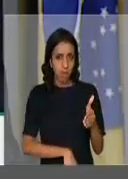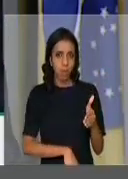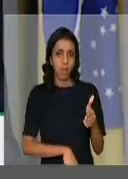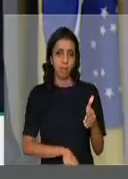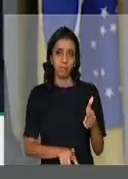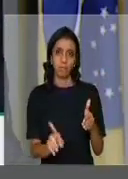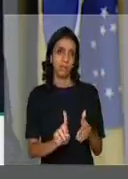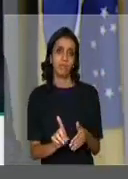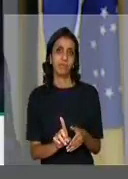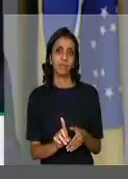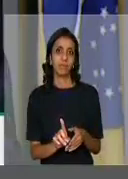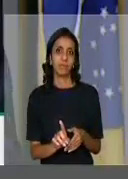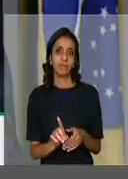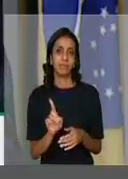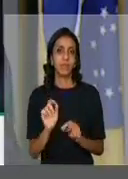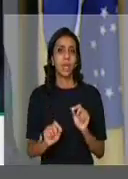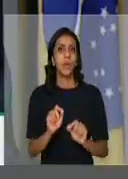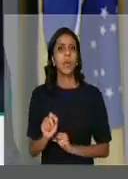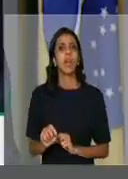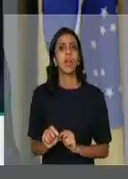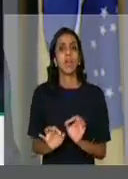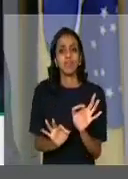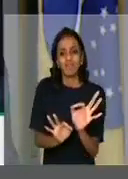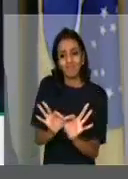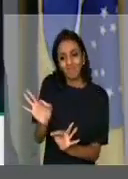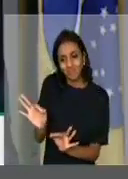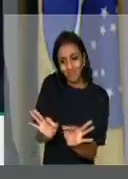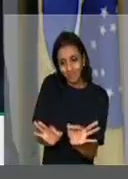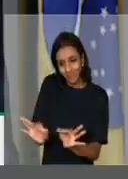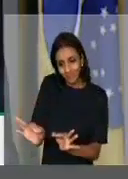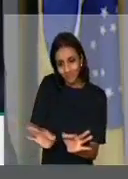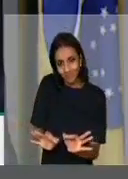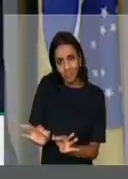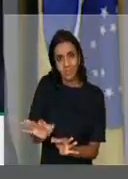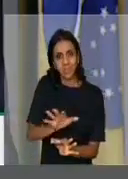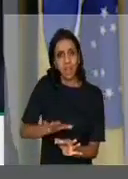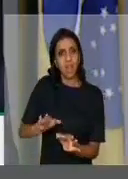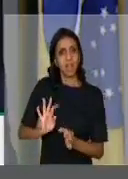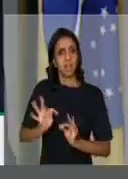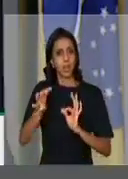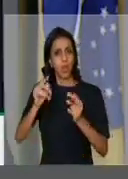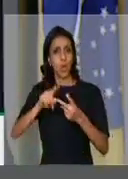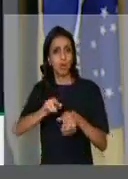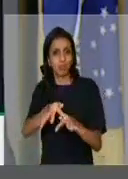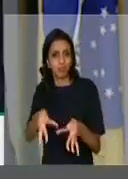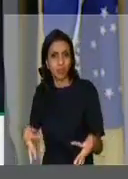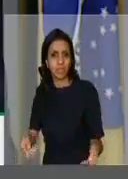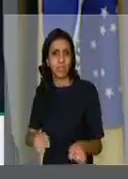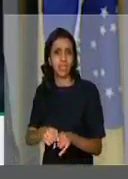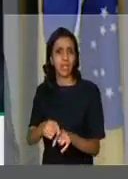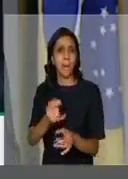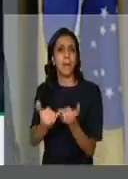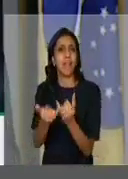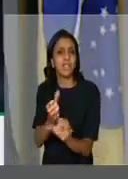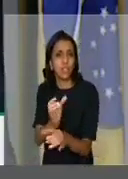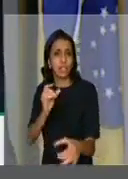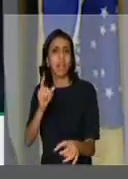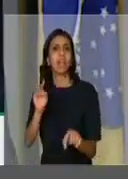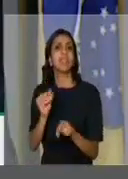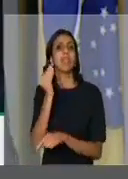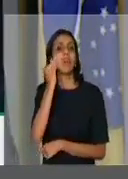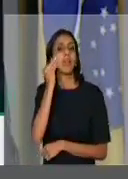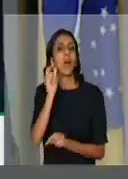uma reforma, uma reengenharia tributária, tecnológica, simplificadora, de